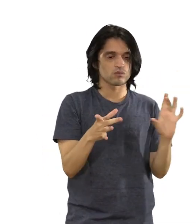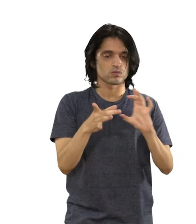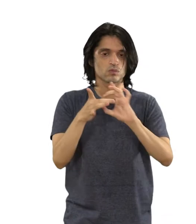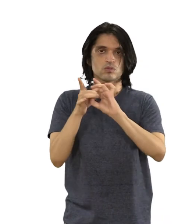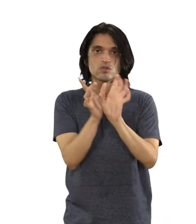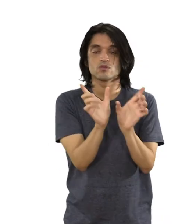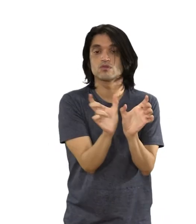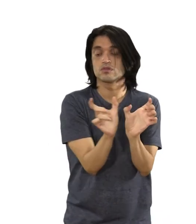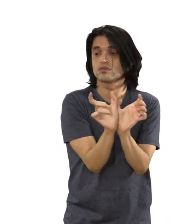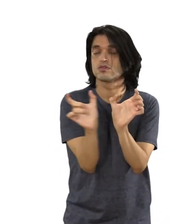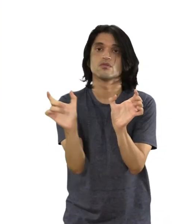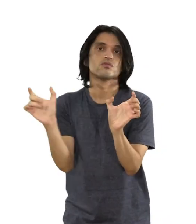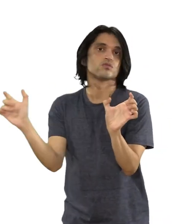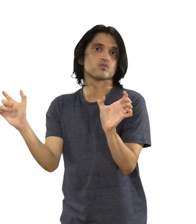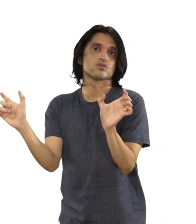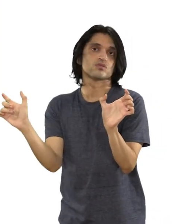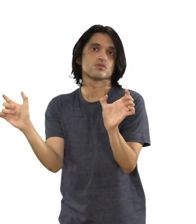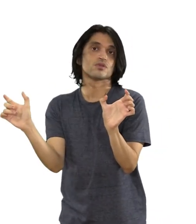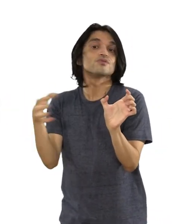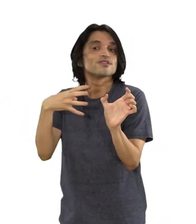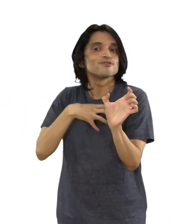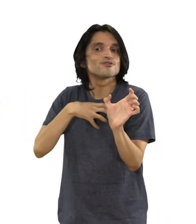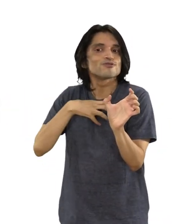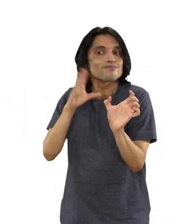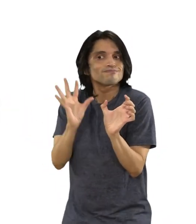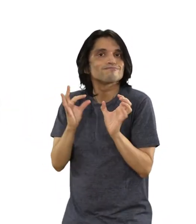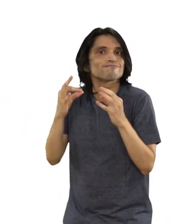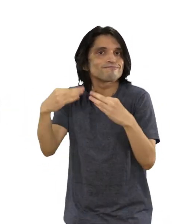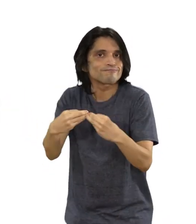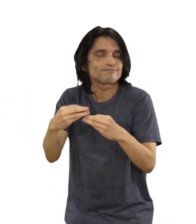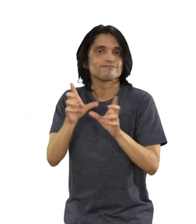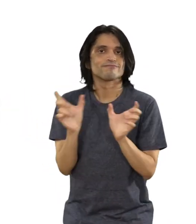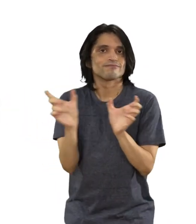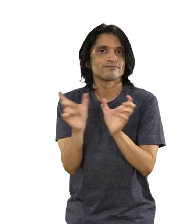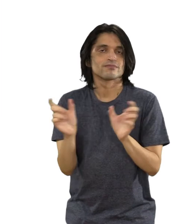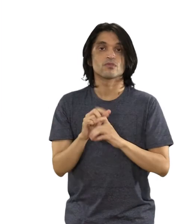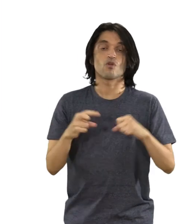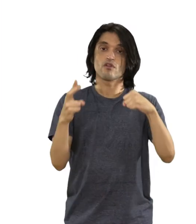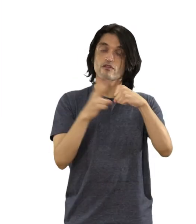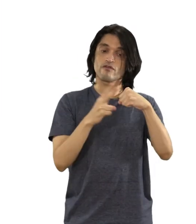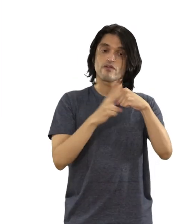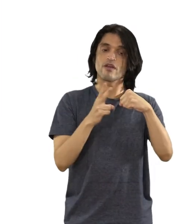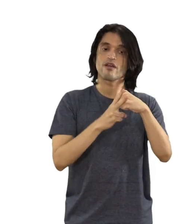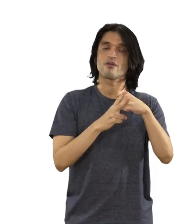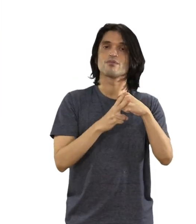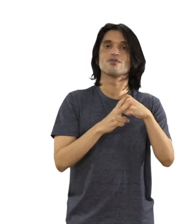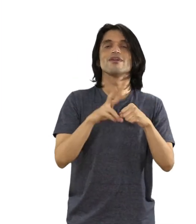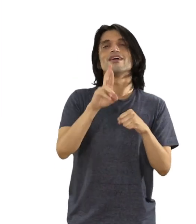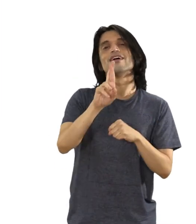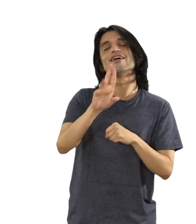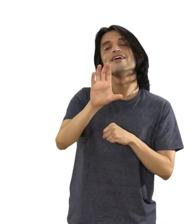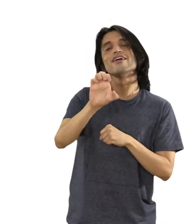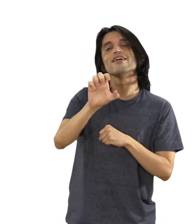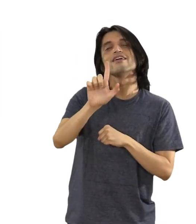se seguem a eles e completam o seu sentido. Os verbos são os termos regentes, enquanto os